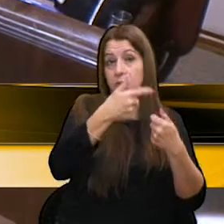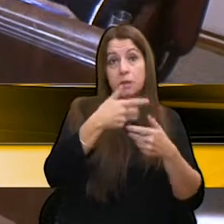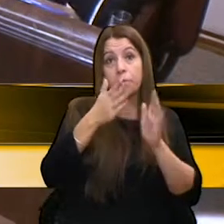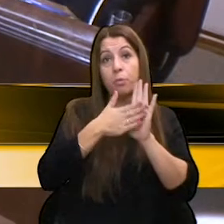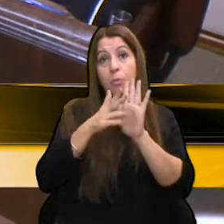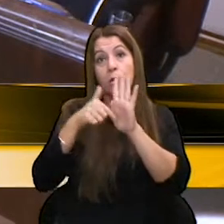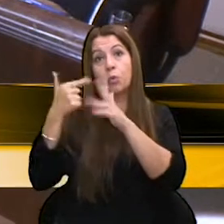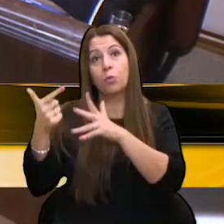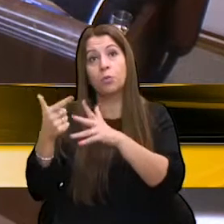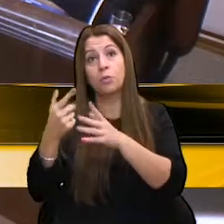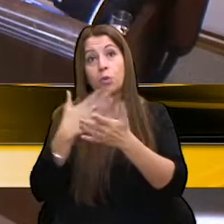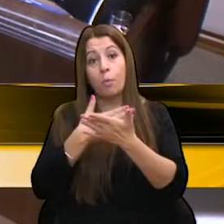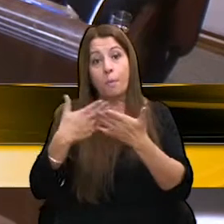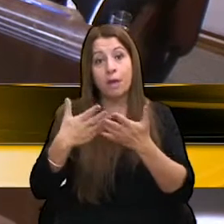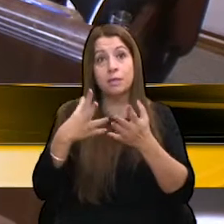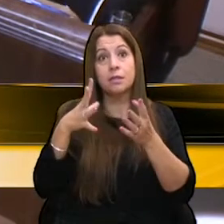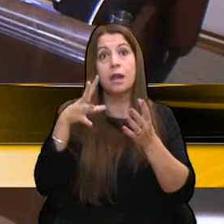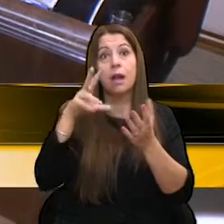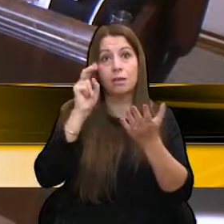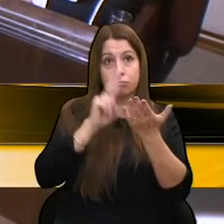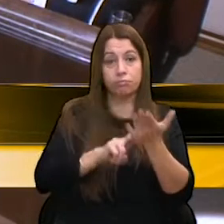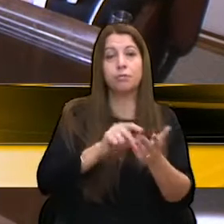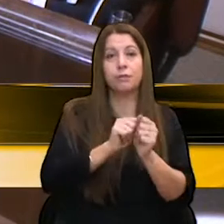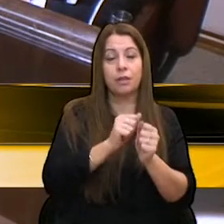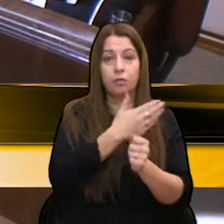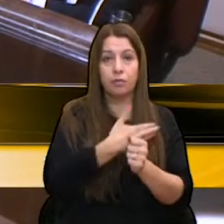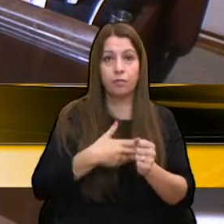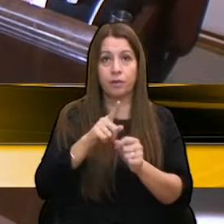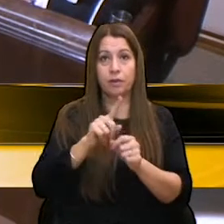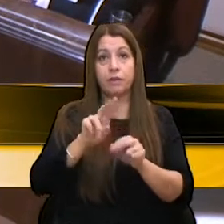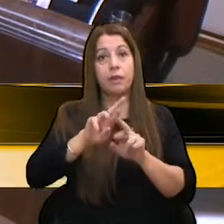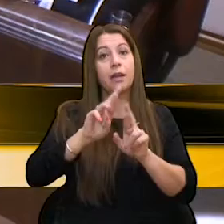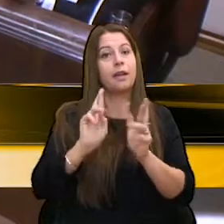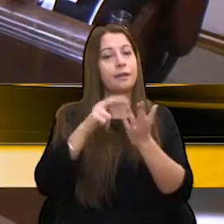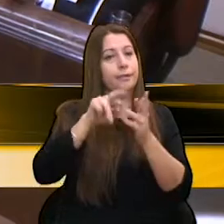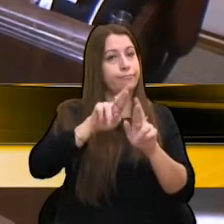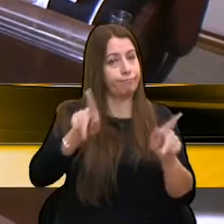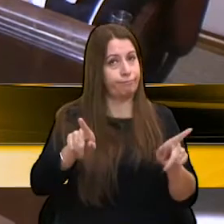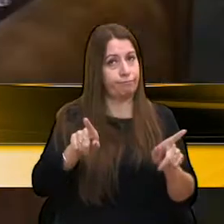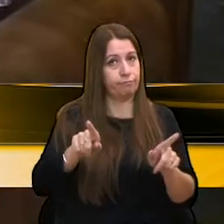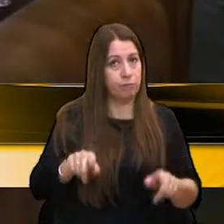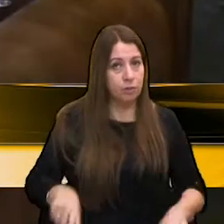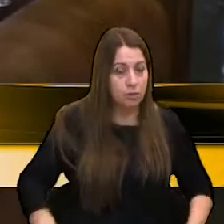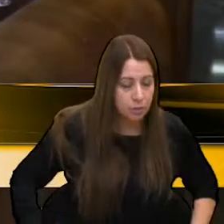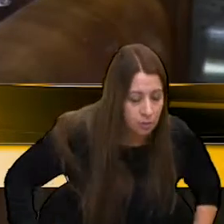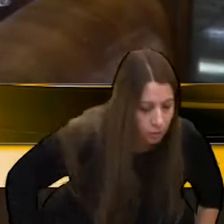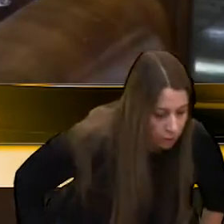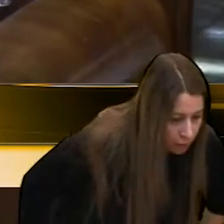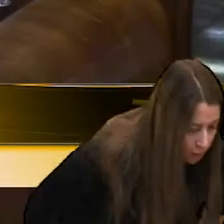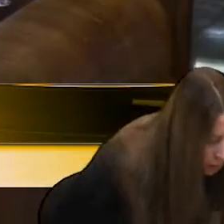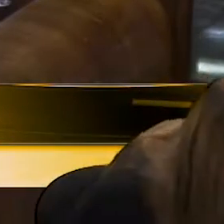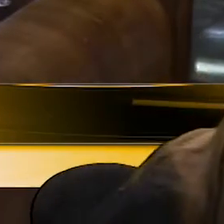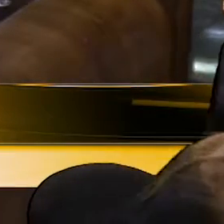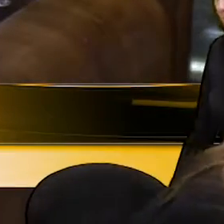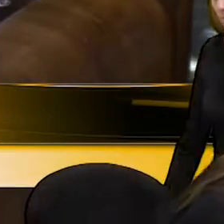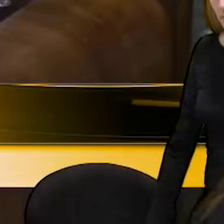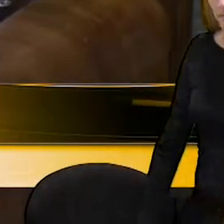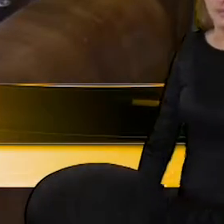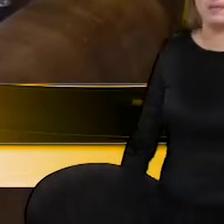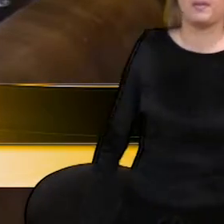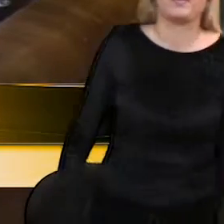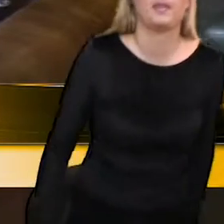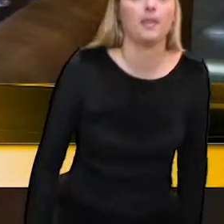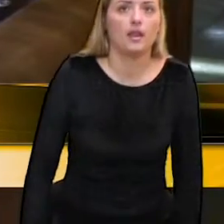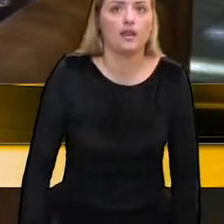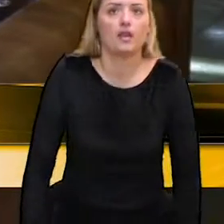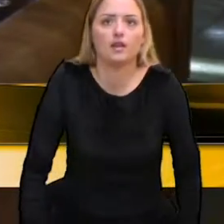situação, quando tu assume o governo, a realidade é completamente outra, né? Esse projeto de cidade, na verdade, em que a Festa